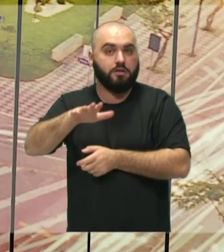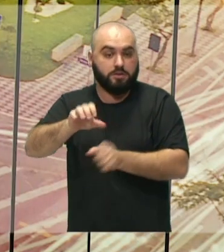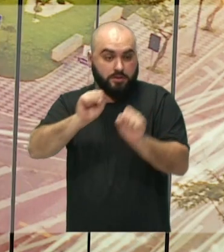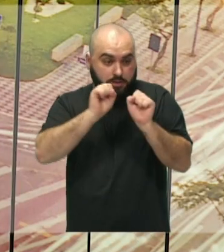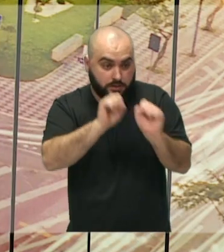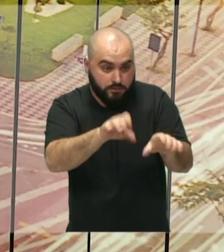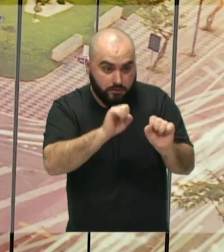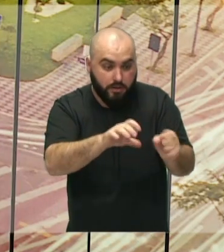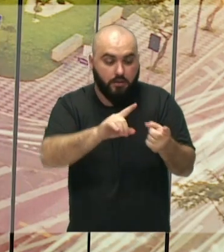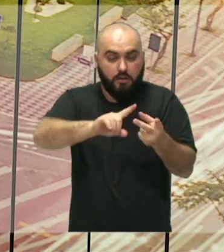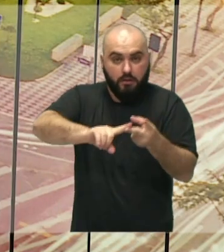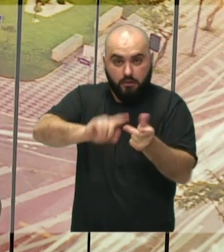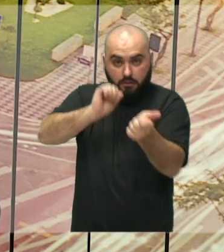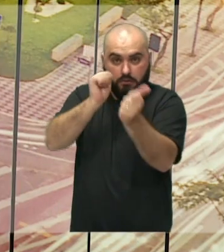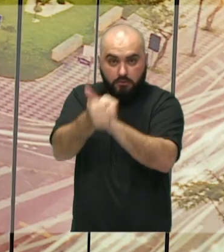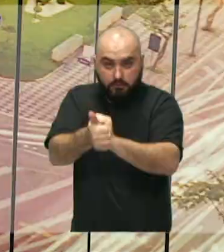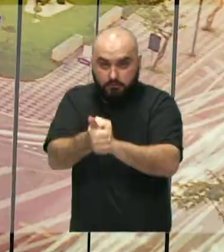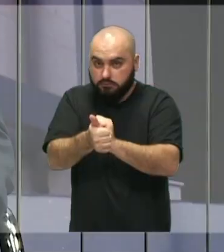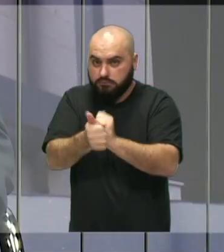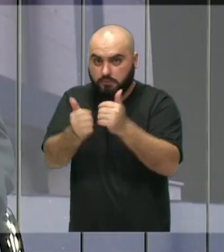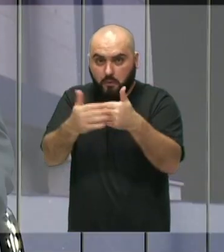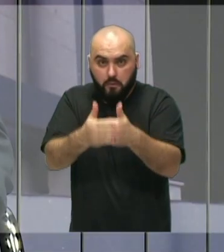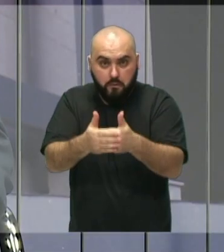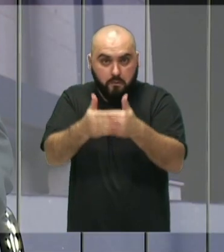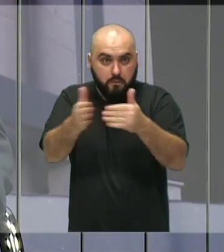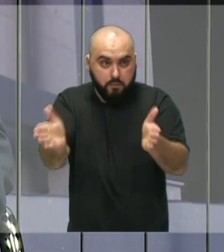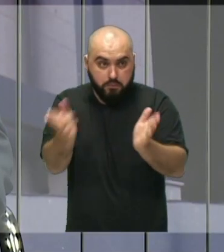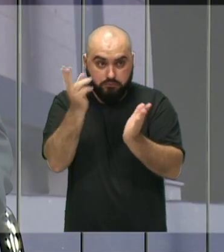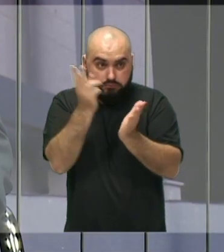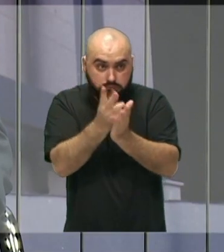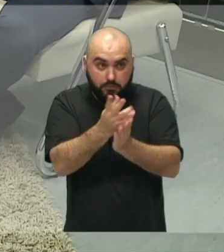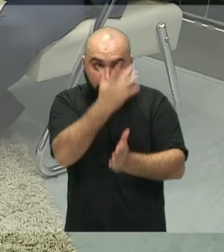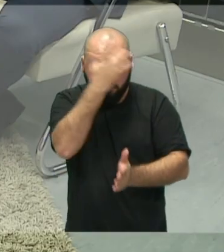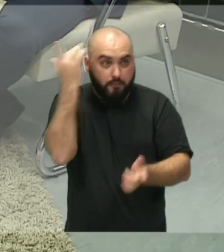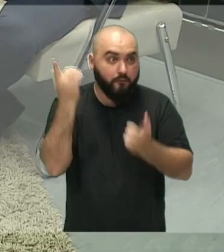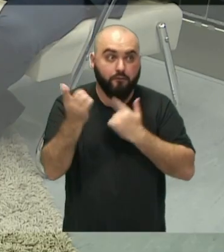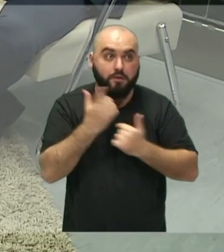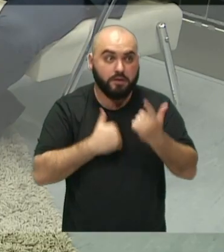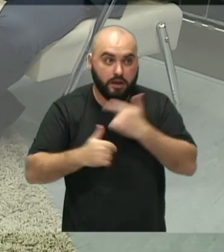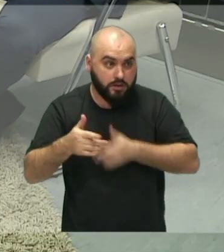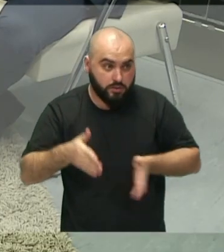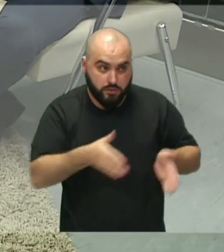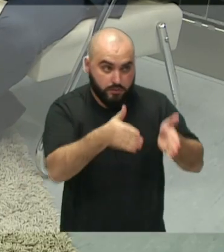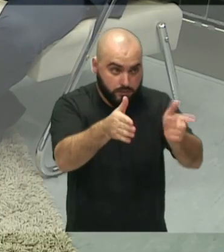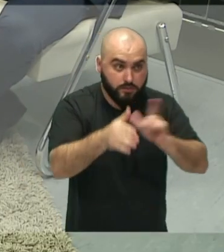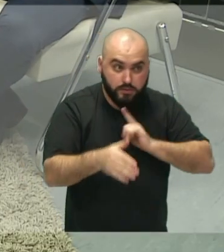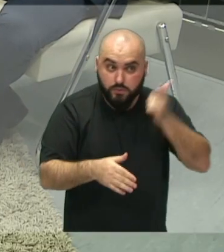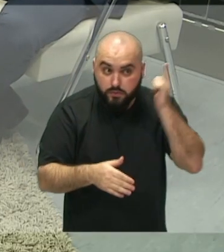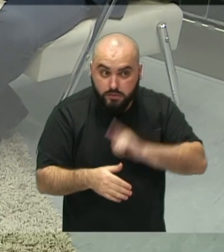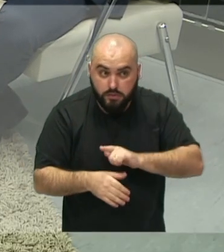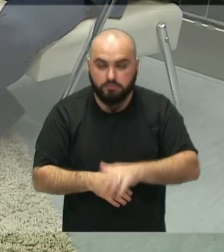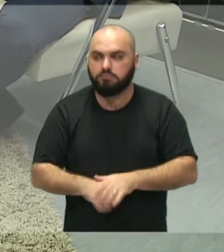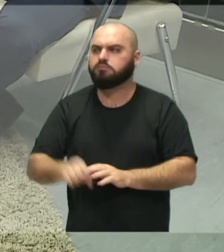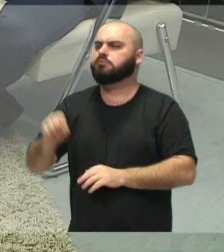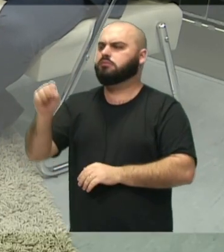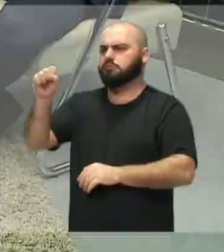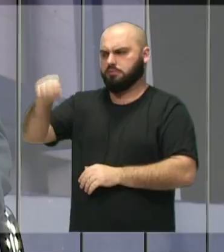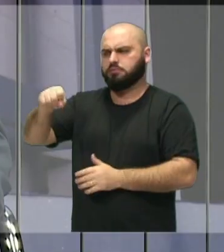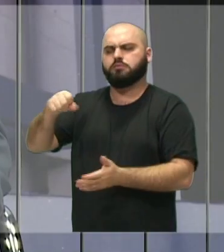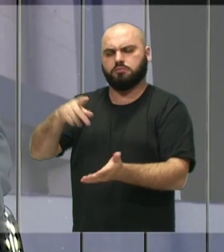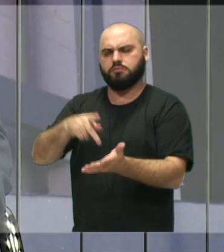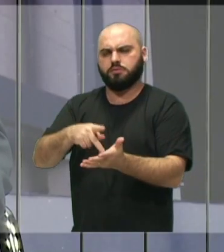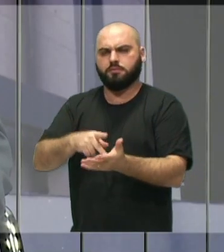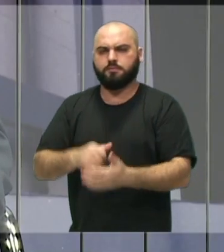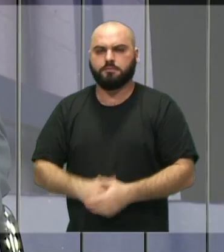área que as portas se abrem para quem deseja fazer uma carreira? Muito, né? Tanto o